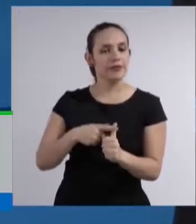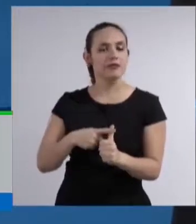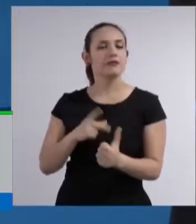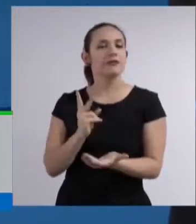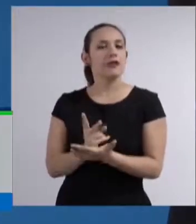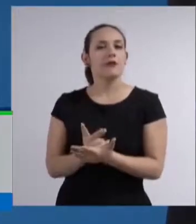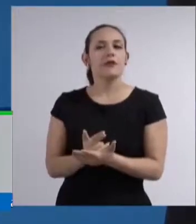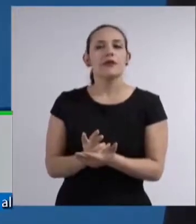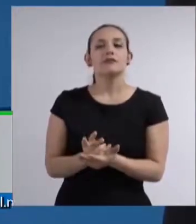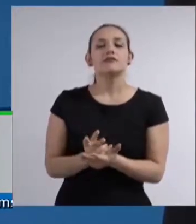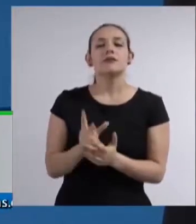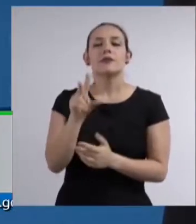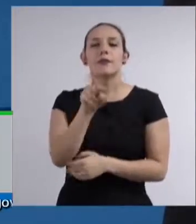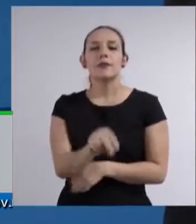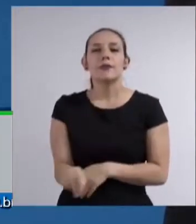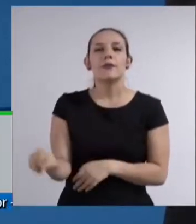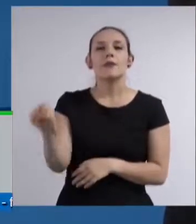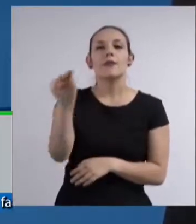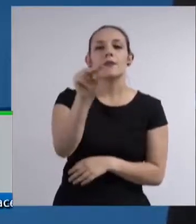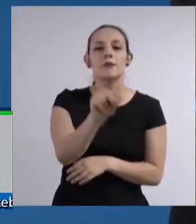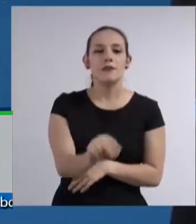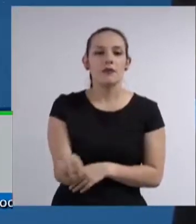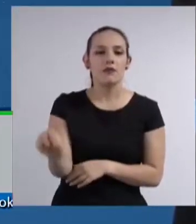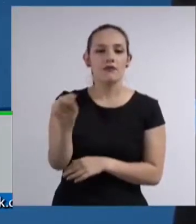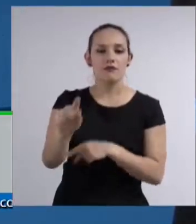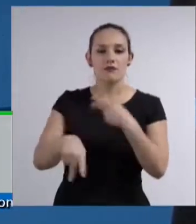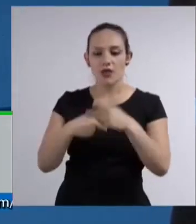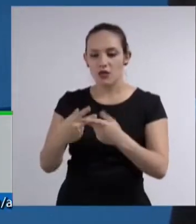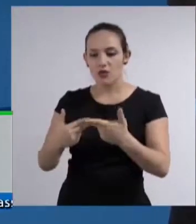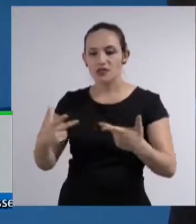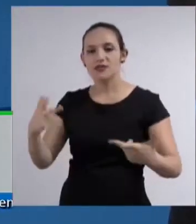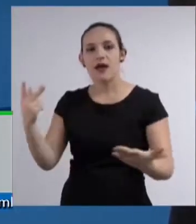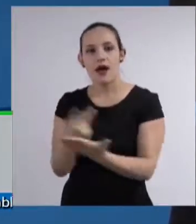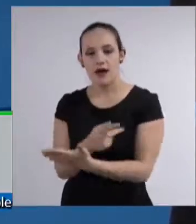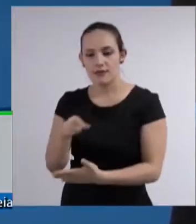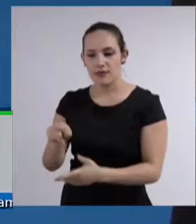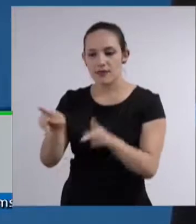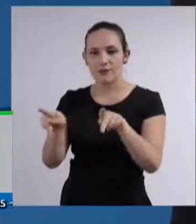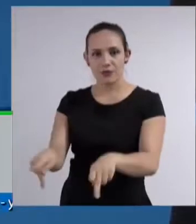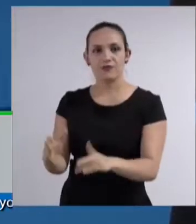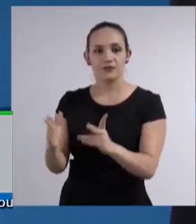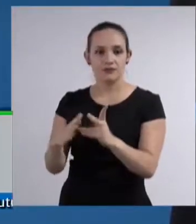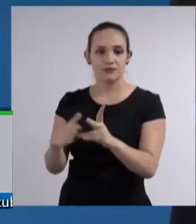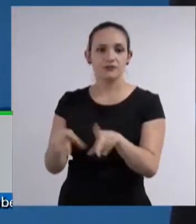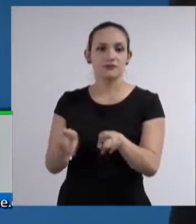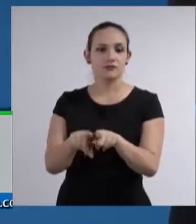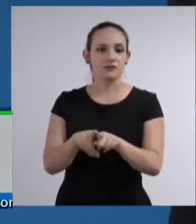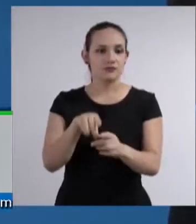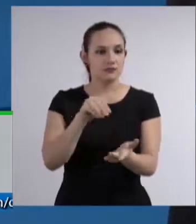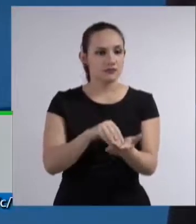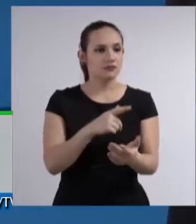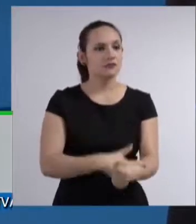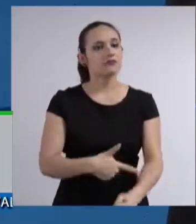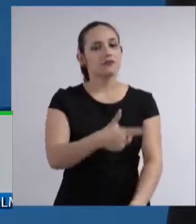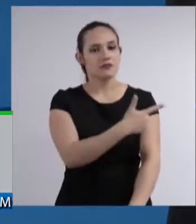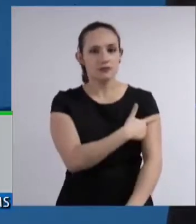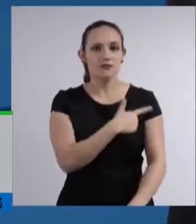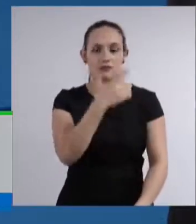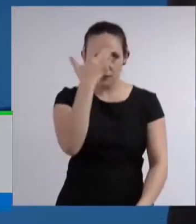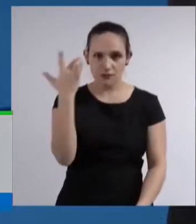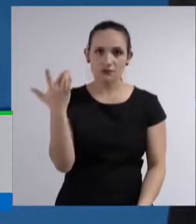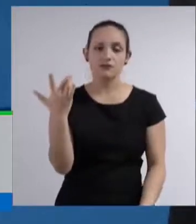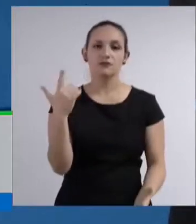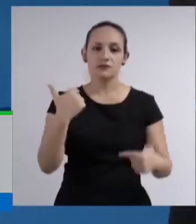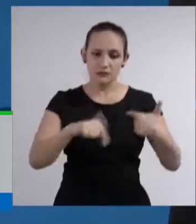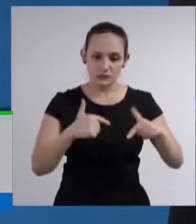muitas vezes fazem com o nosso indígena, pelo amor de Deus. E depois, pelo desrespeito ao nosso trabalhador rural,